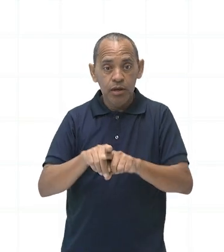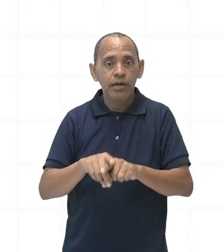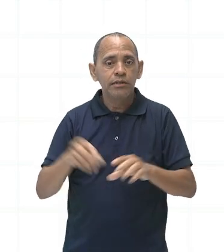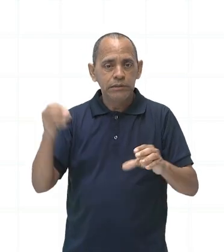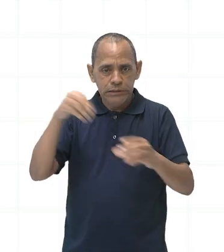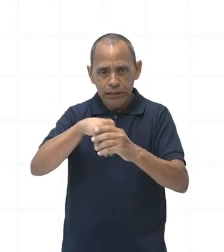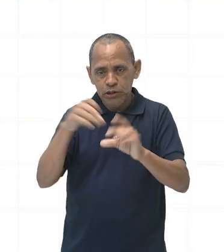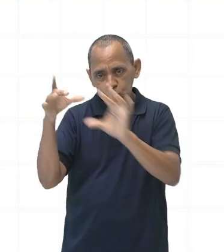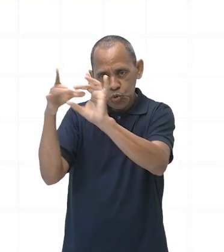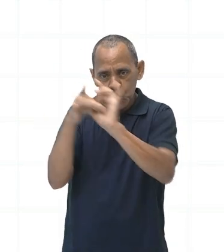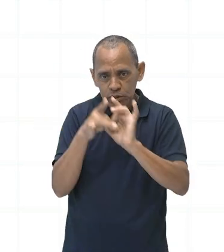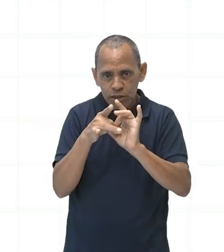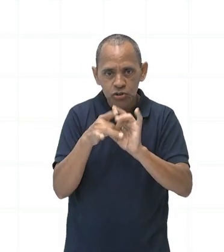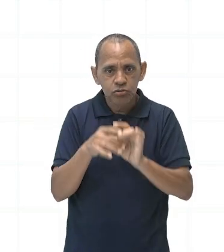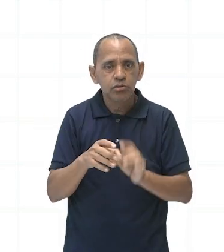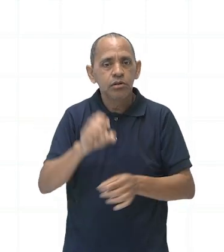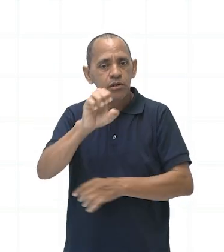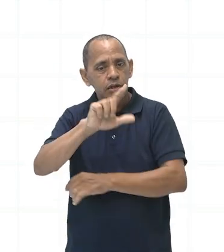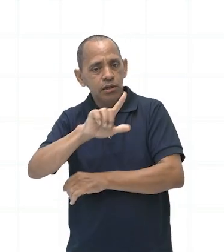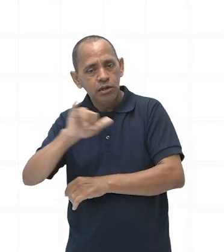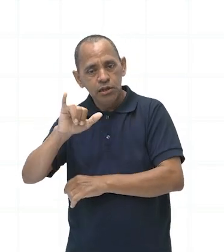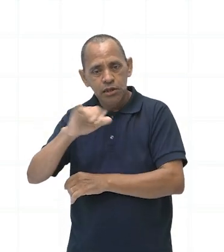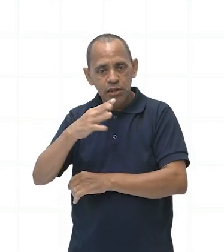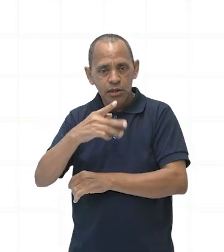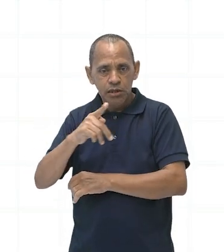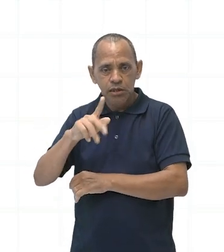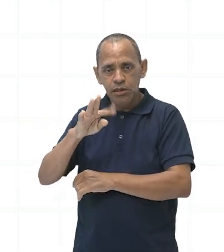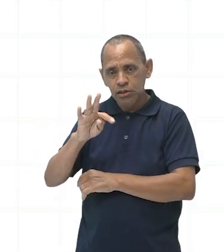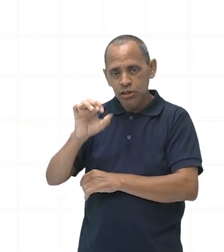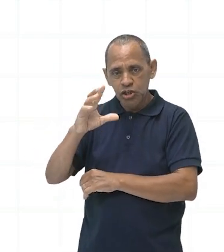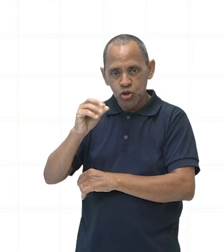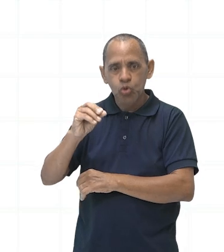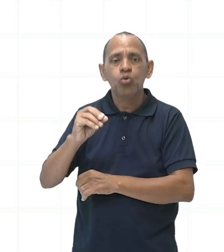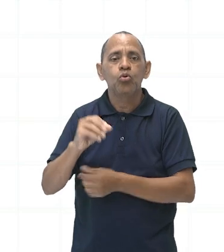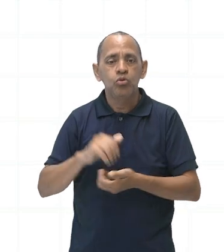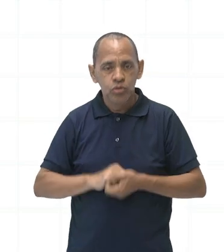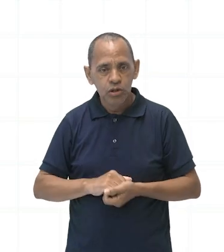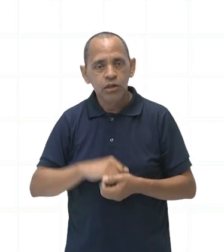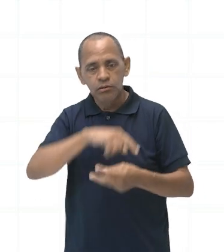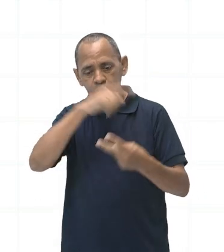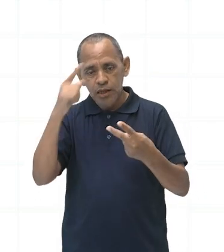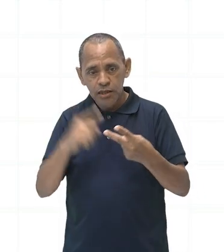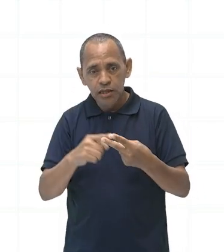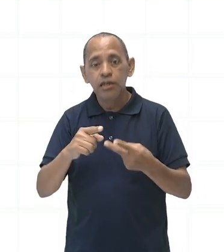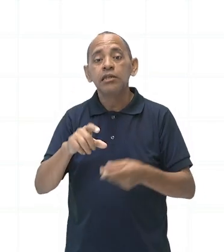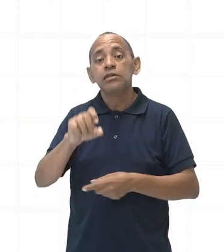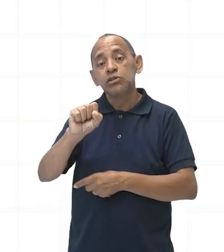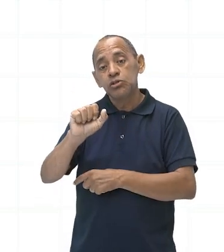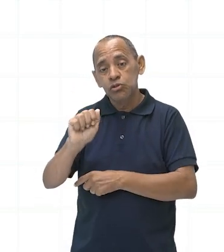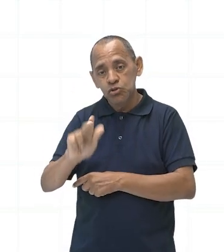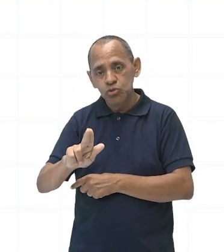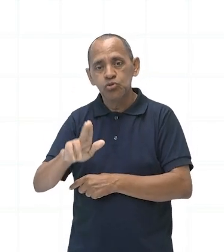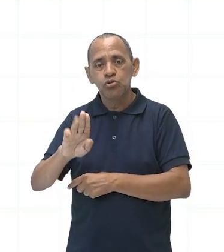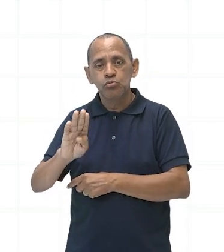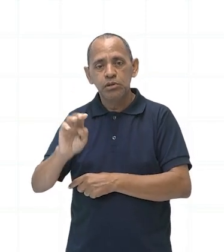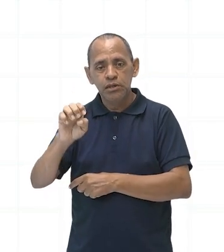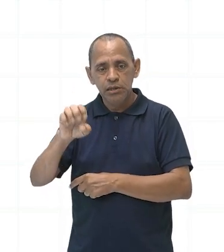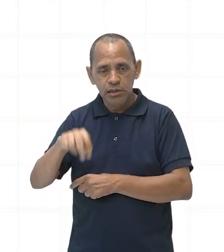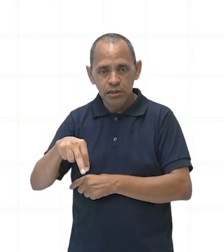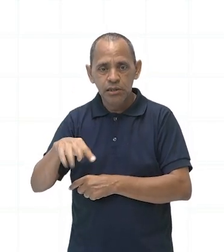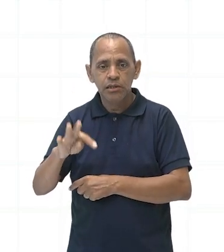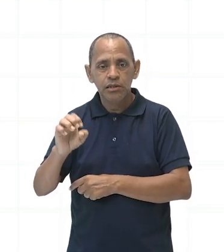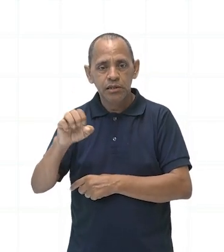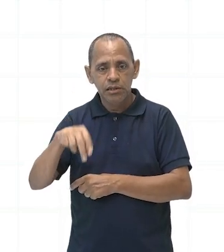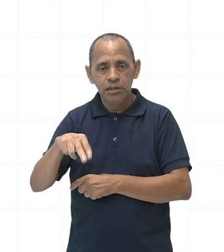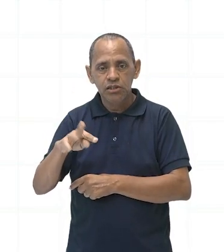também é chamado de elíptico, implícito e subtendido, porque a gente consegue dizer quem é o sujeito, ok?